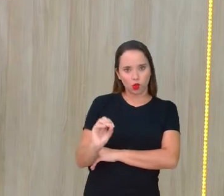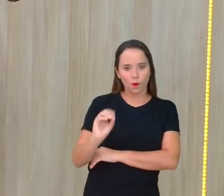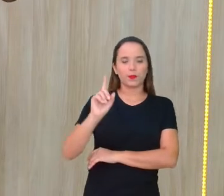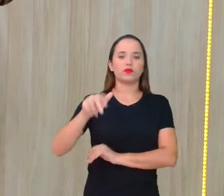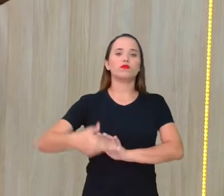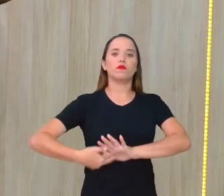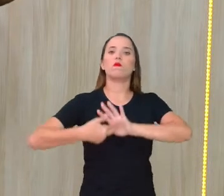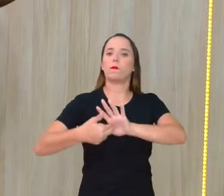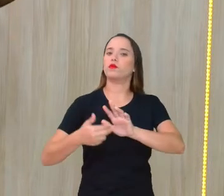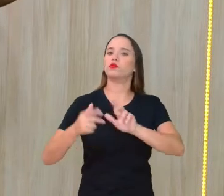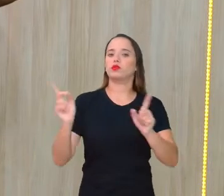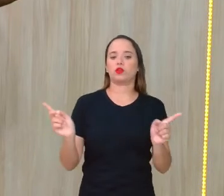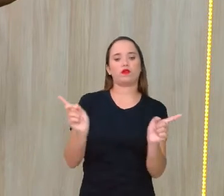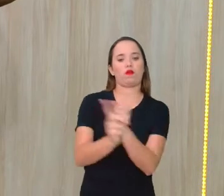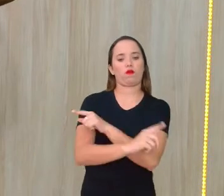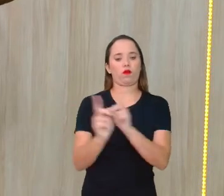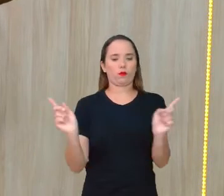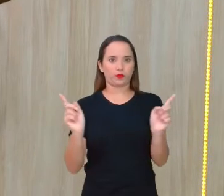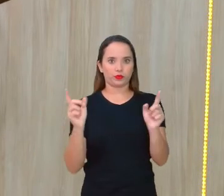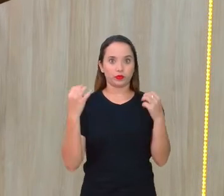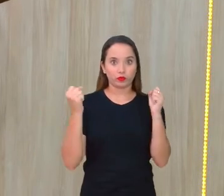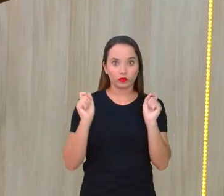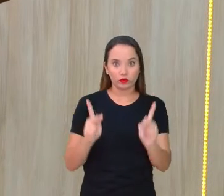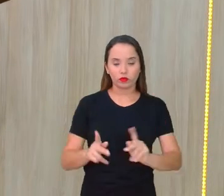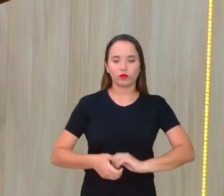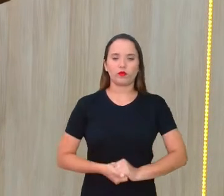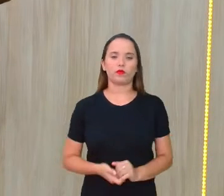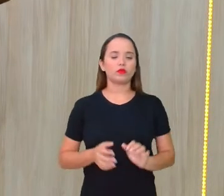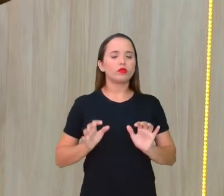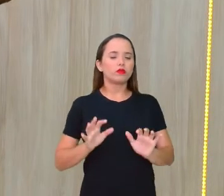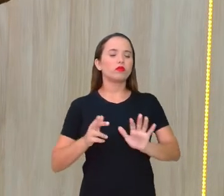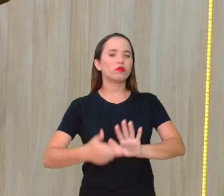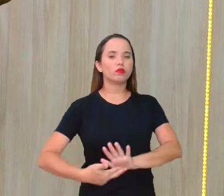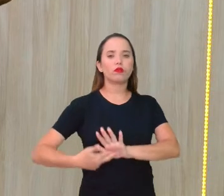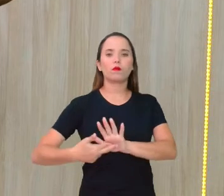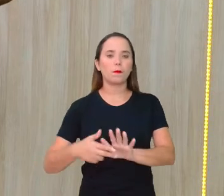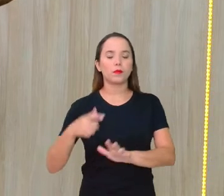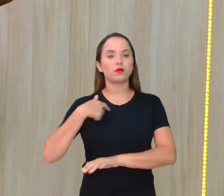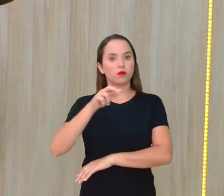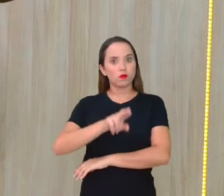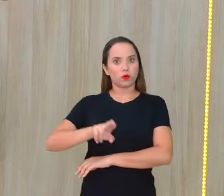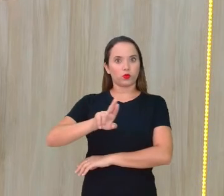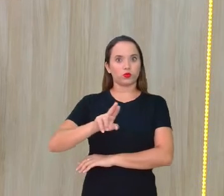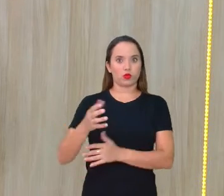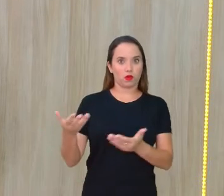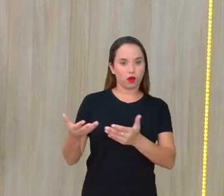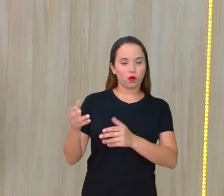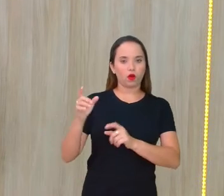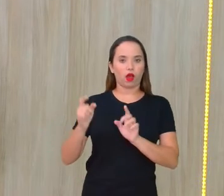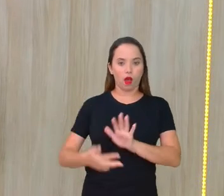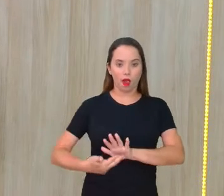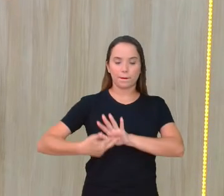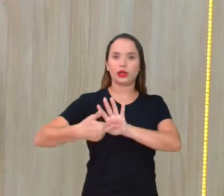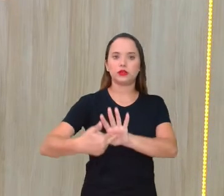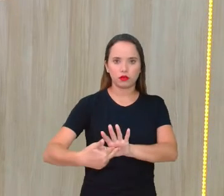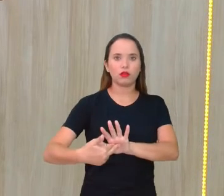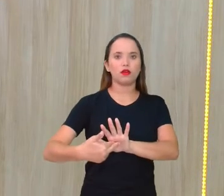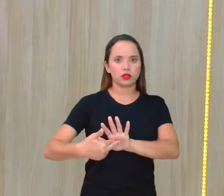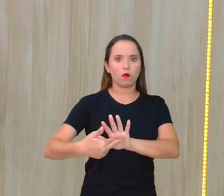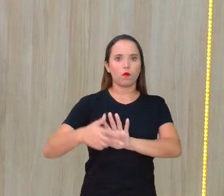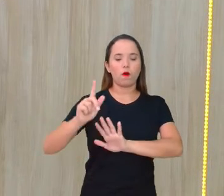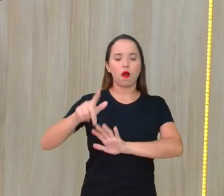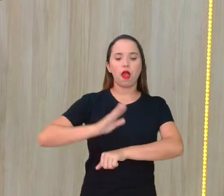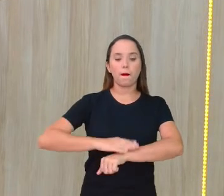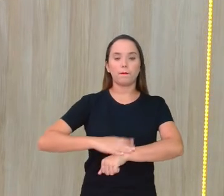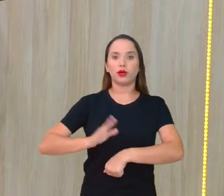representação dessas transformações. E essa representação, esse termo que eu utilizei agora, seria a parte mais importante